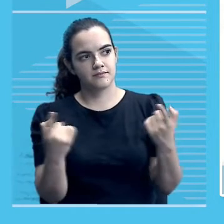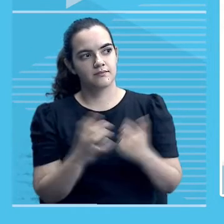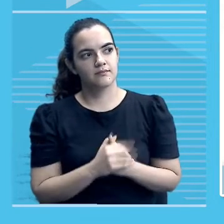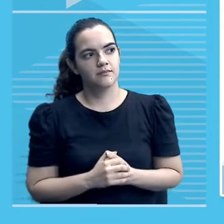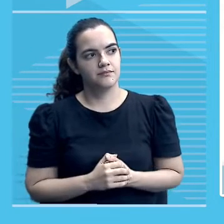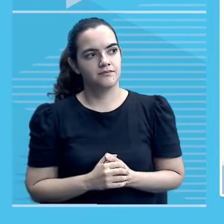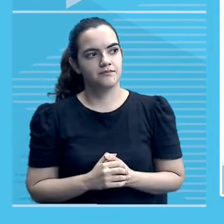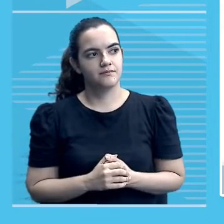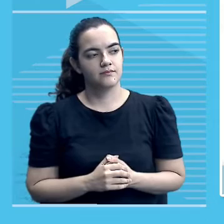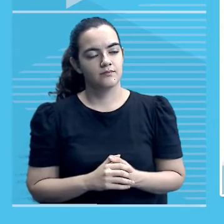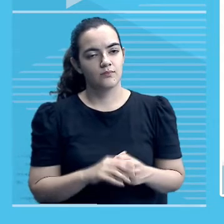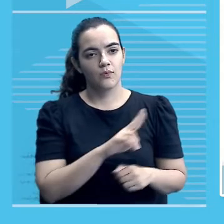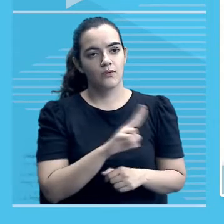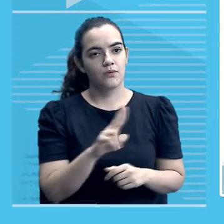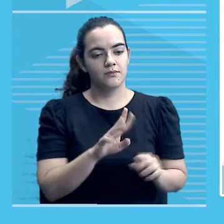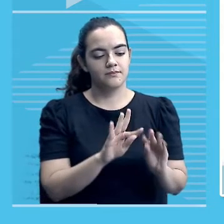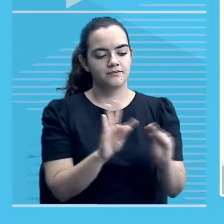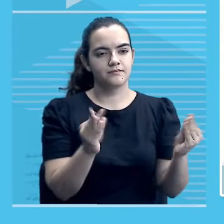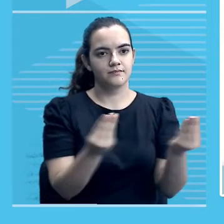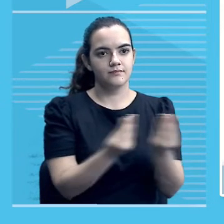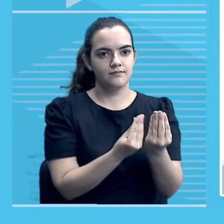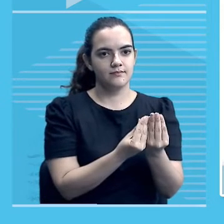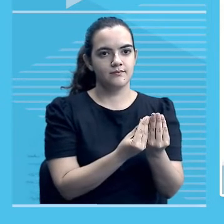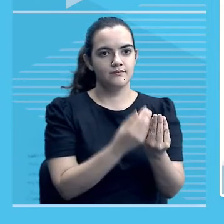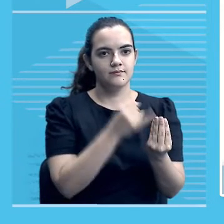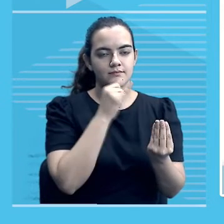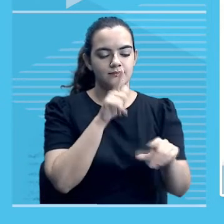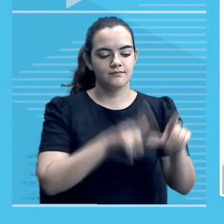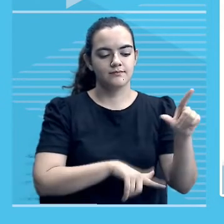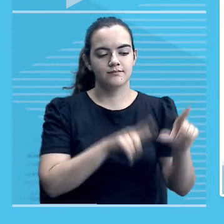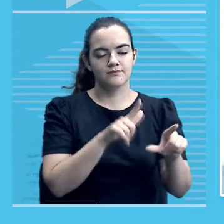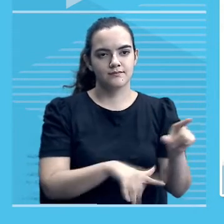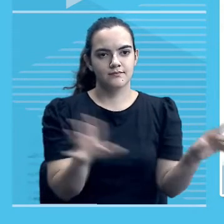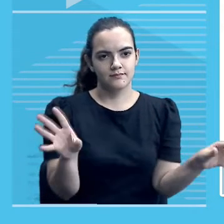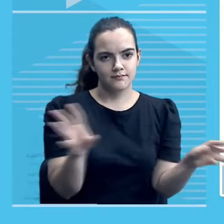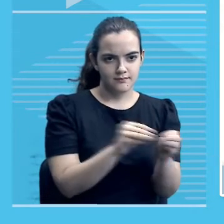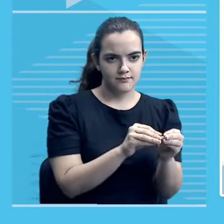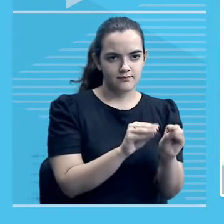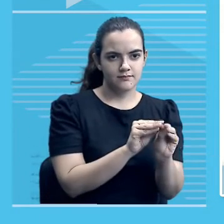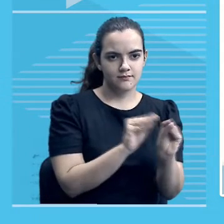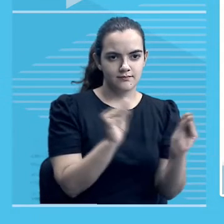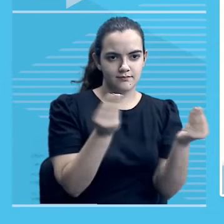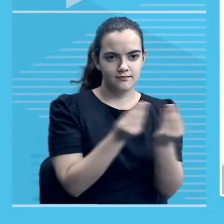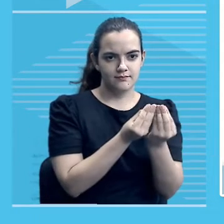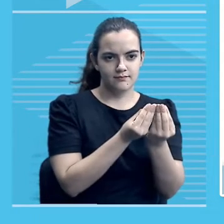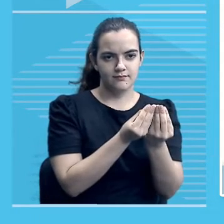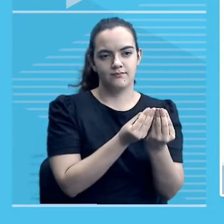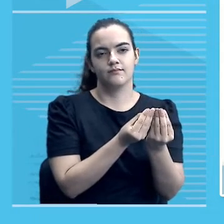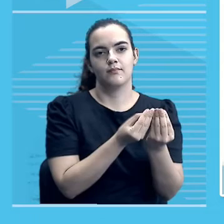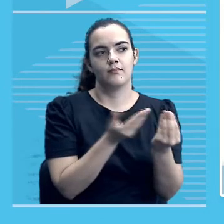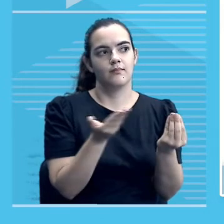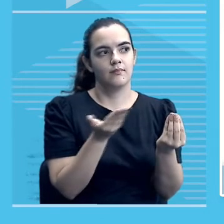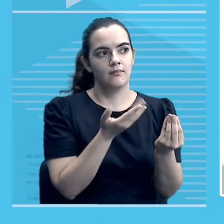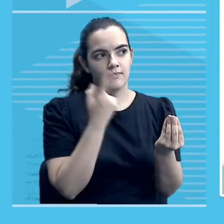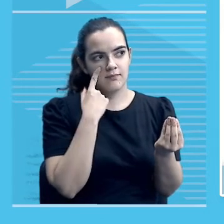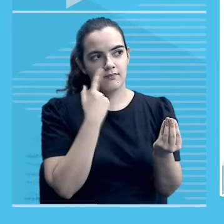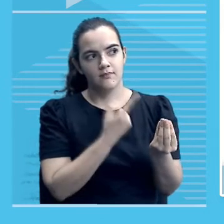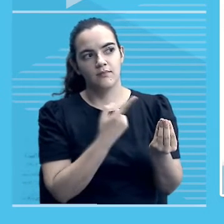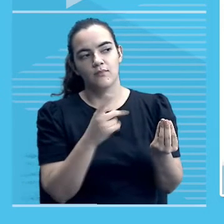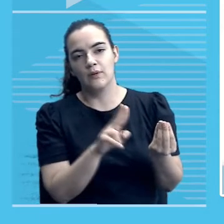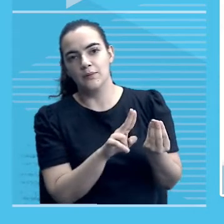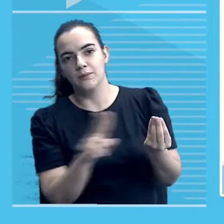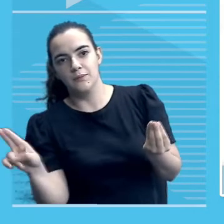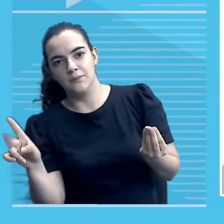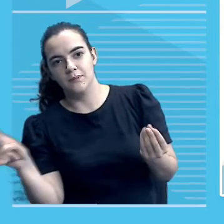aliás. Estanho 2 e estanho 4. O 2 é chamado de estanhoso. E o outro é estânico. Ou pode colocar brometo